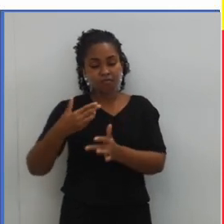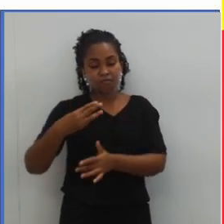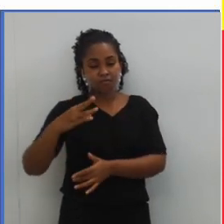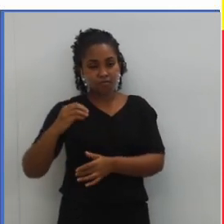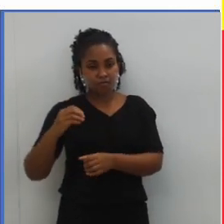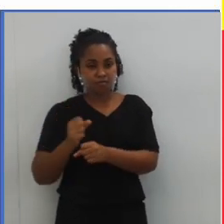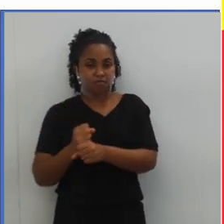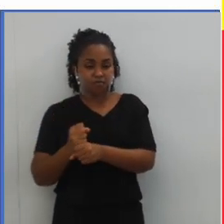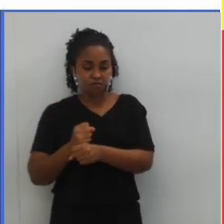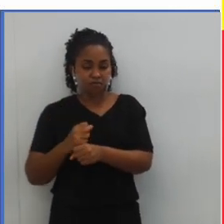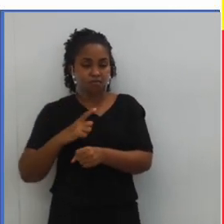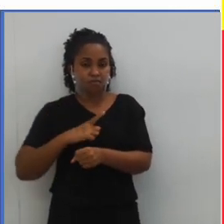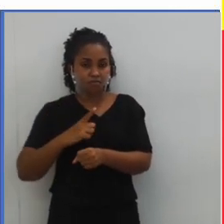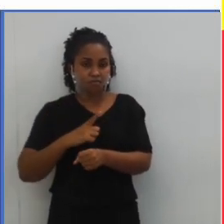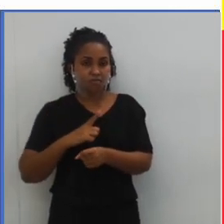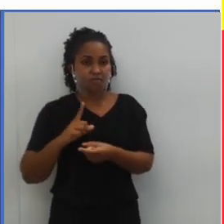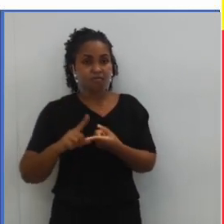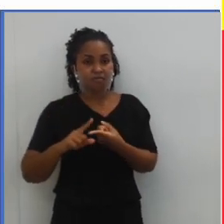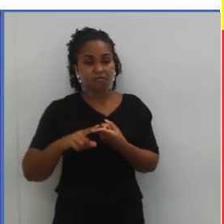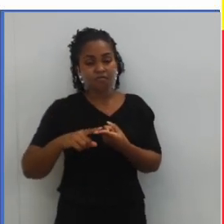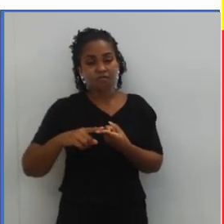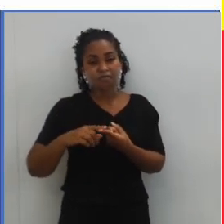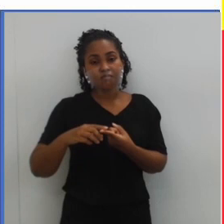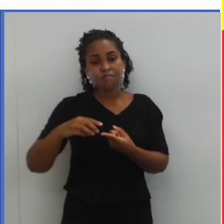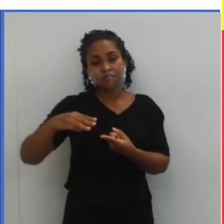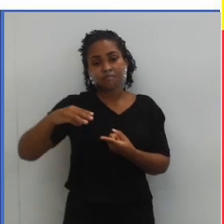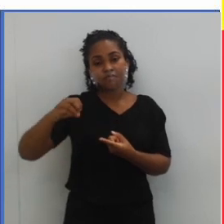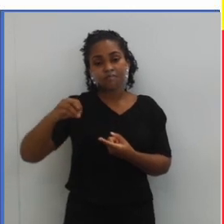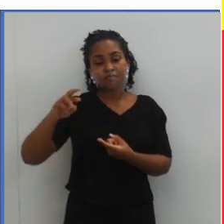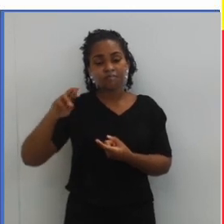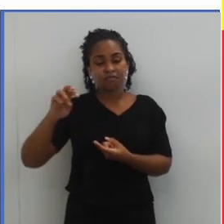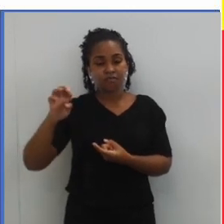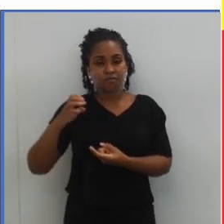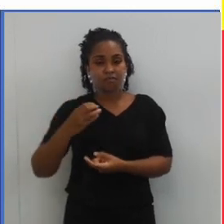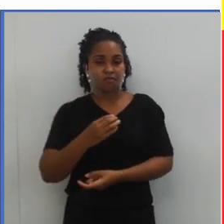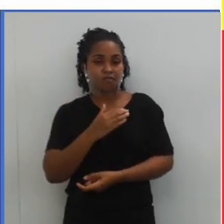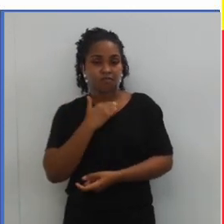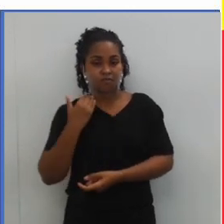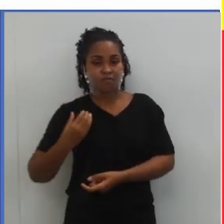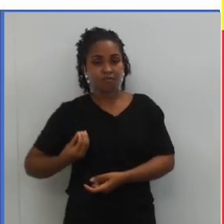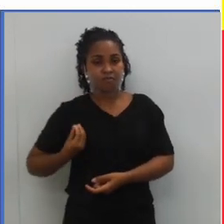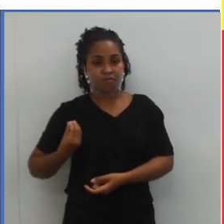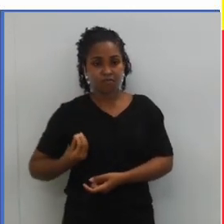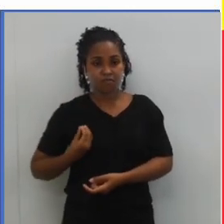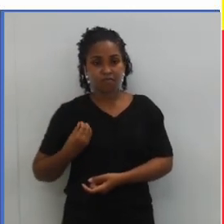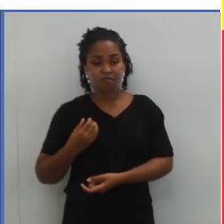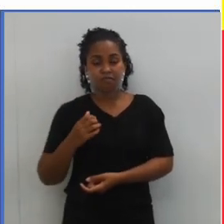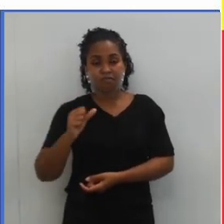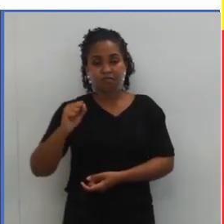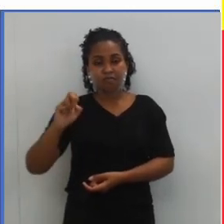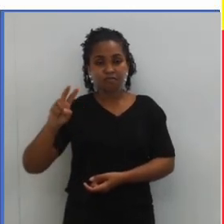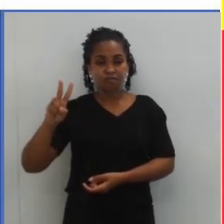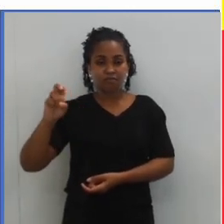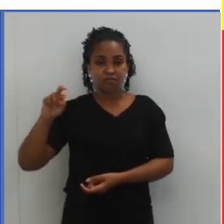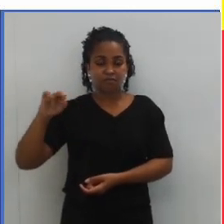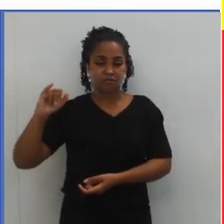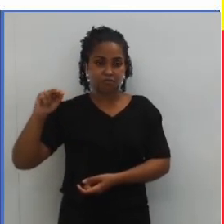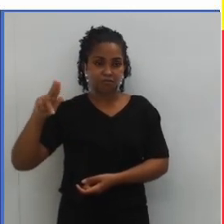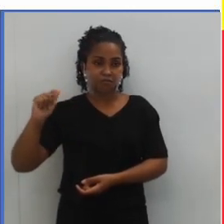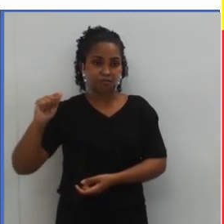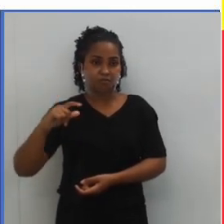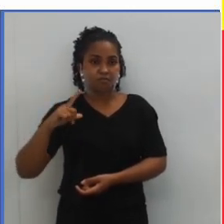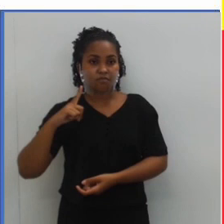da Compadecida, de Aruano Suassuna, e também Morte e Vida Severina, de João Cabral de Melo Neto, em filmes de 35mm. Né? Então,